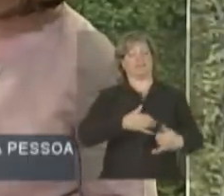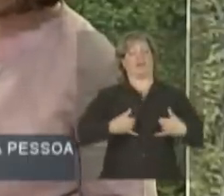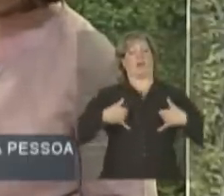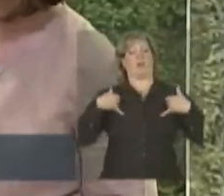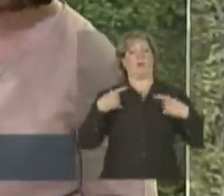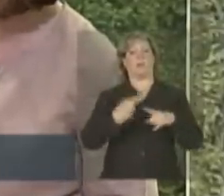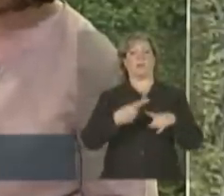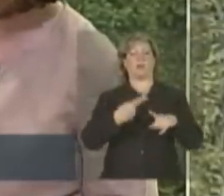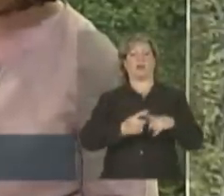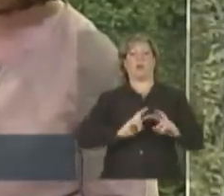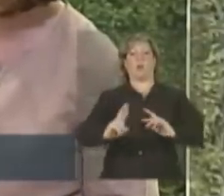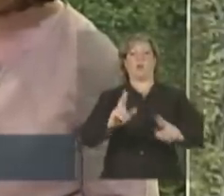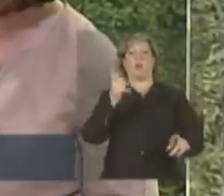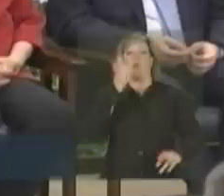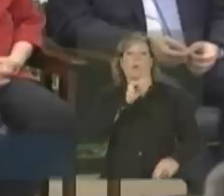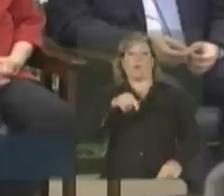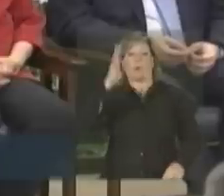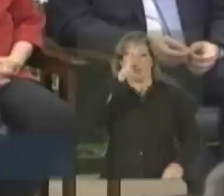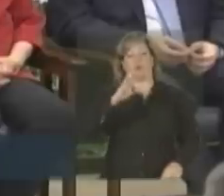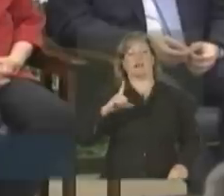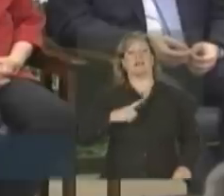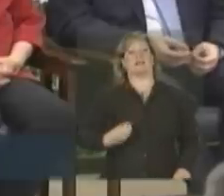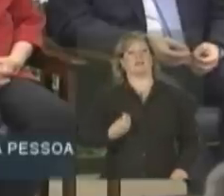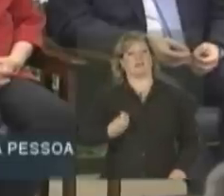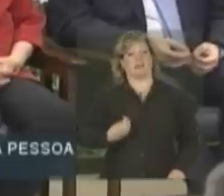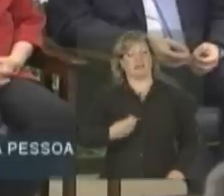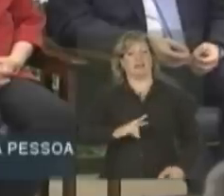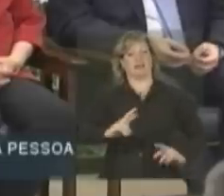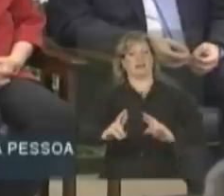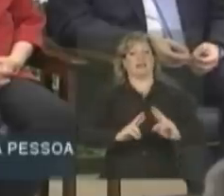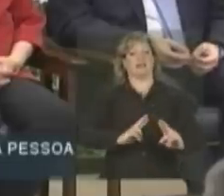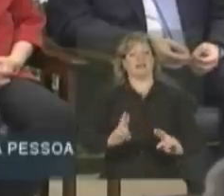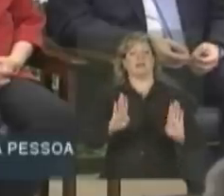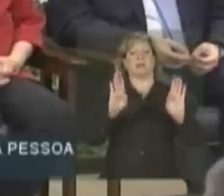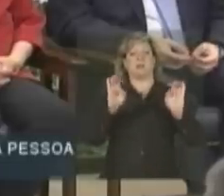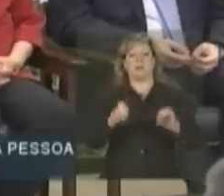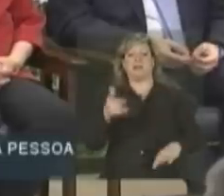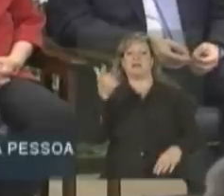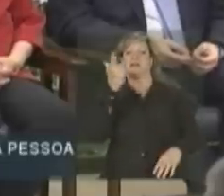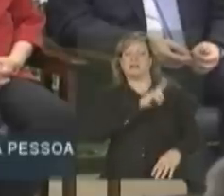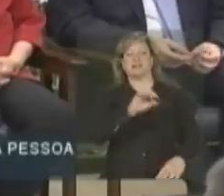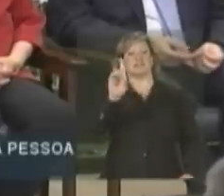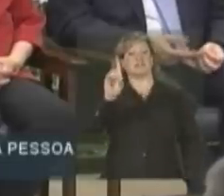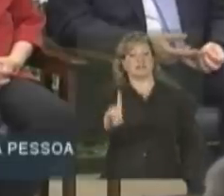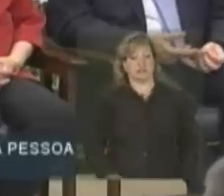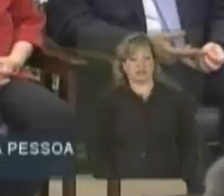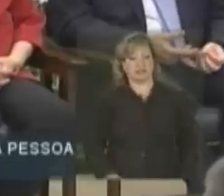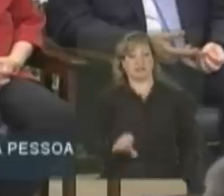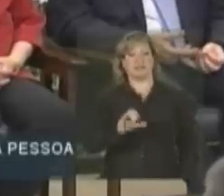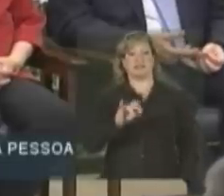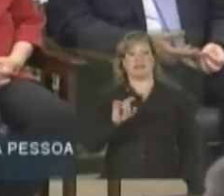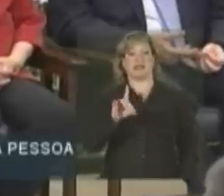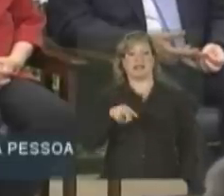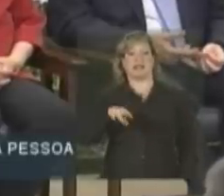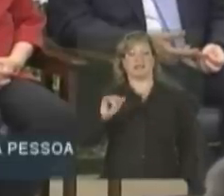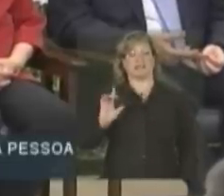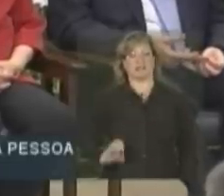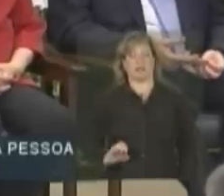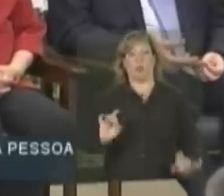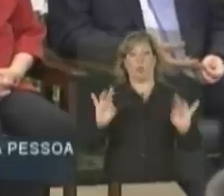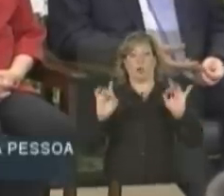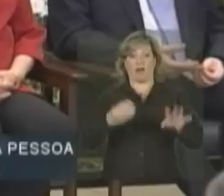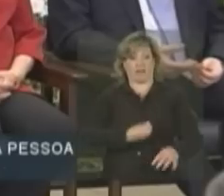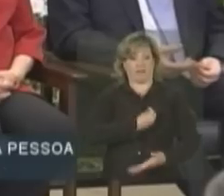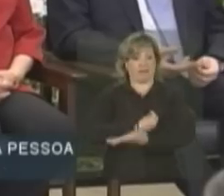Brasil tem vivenciado ao longo dos últimos anos. São resultados que fazem alcançar direitos, cidadania e qualidade de vida para